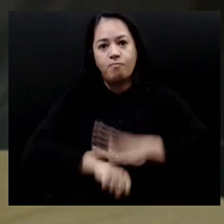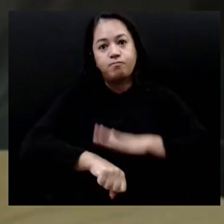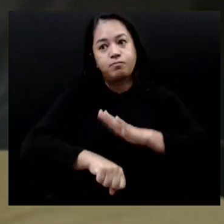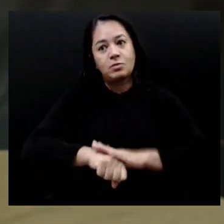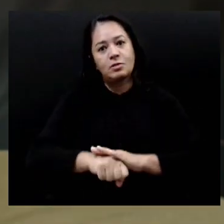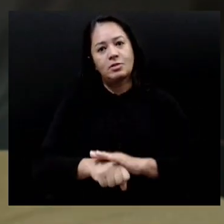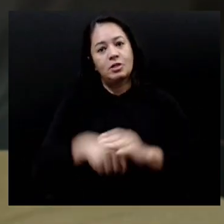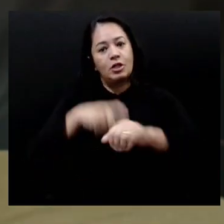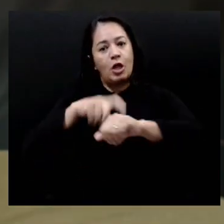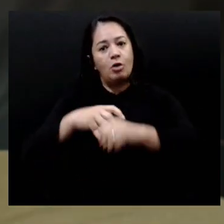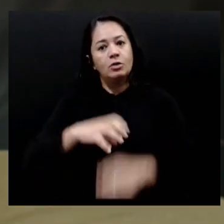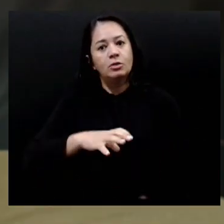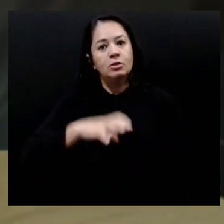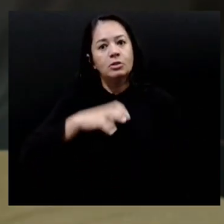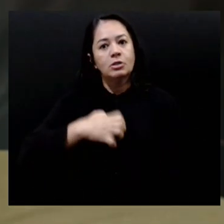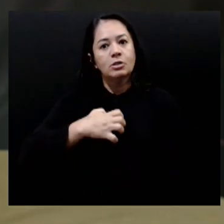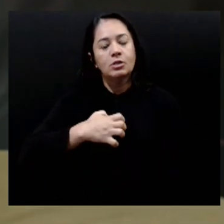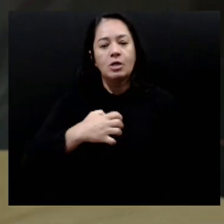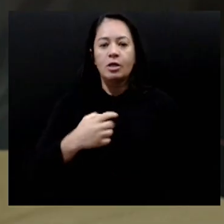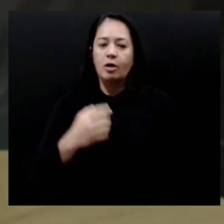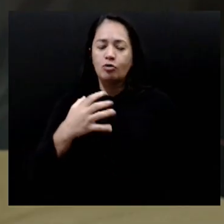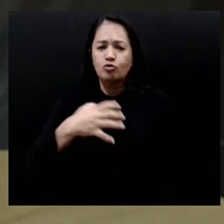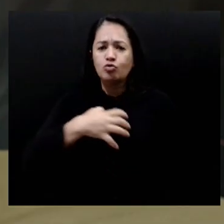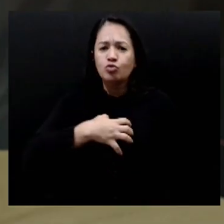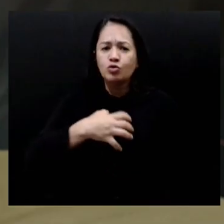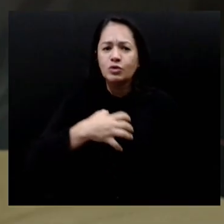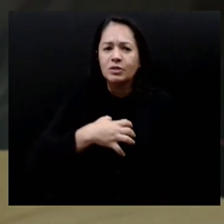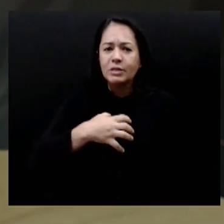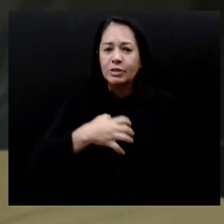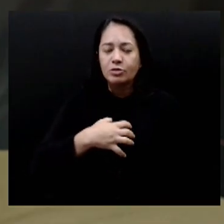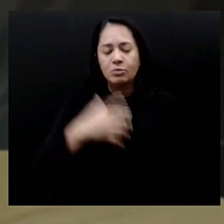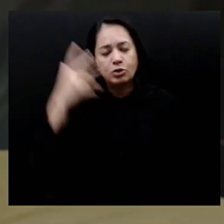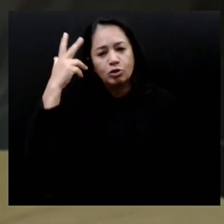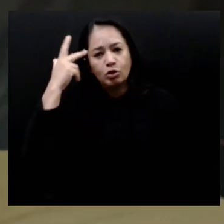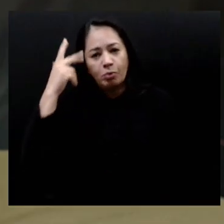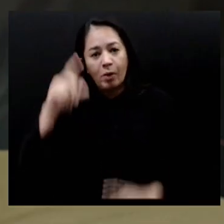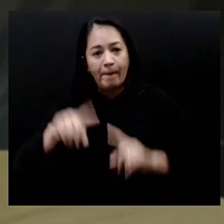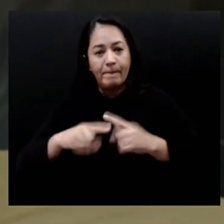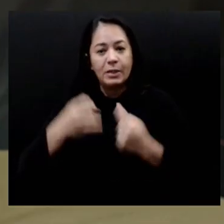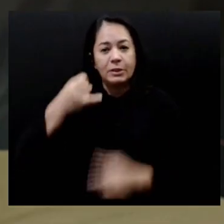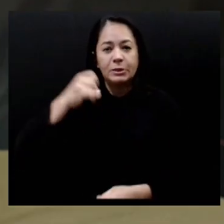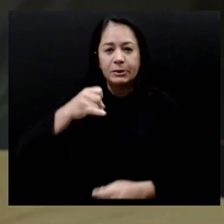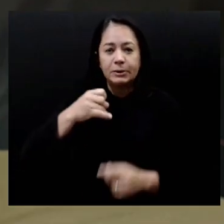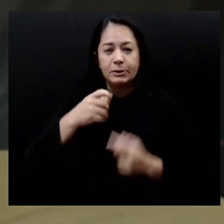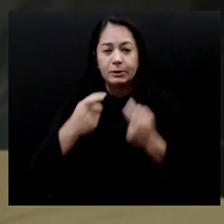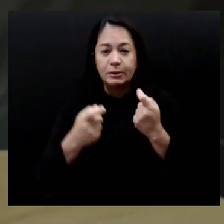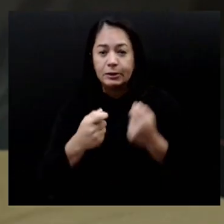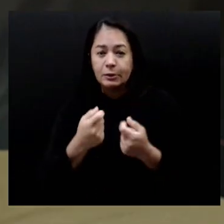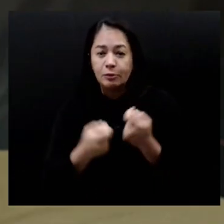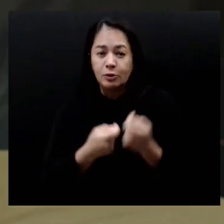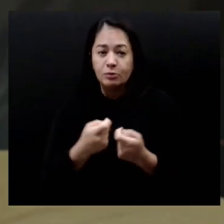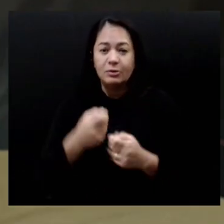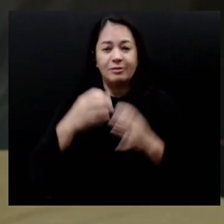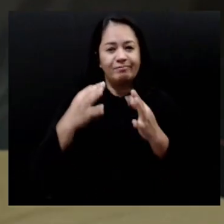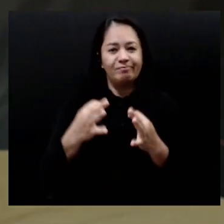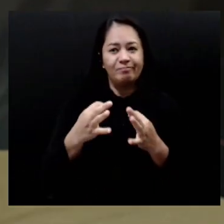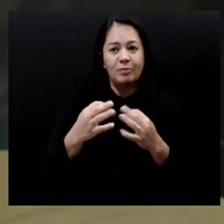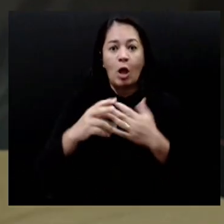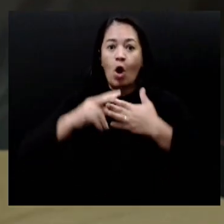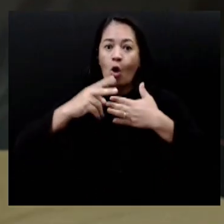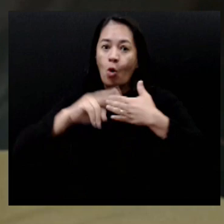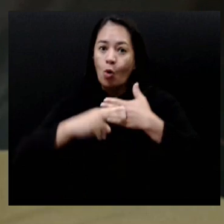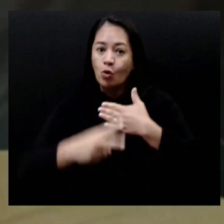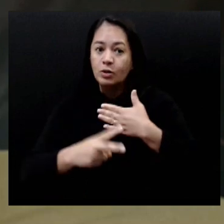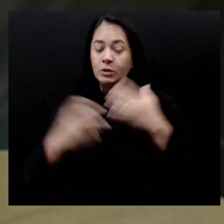sentimento natural, mas se mal administrada, ela pode trazer consequências graves, emocionais, físicas, sociais e